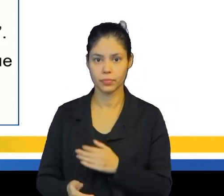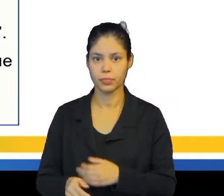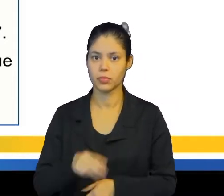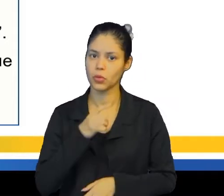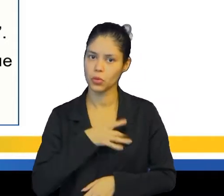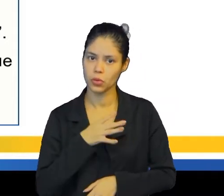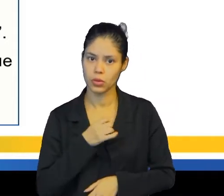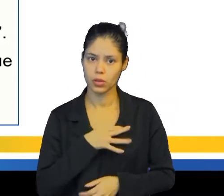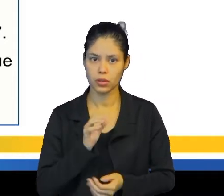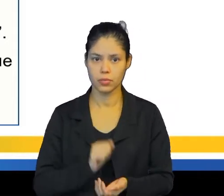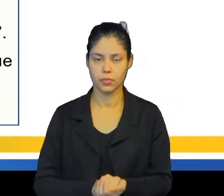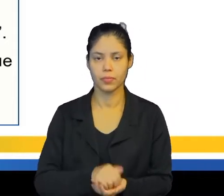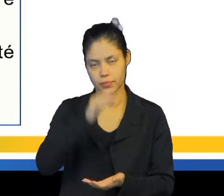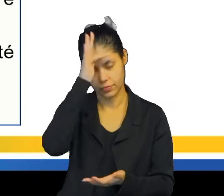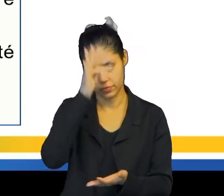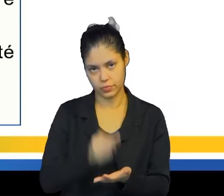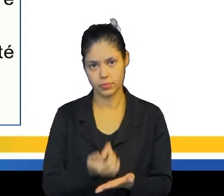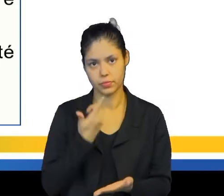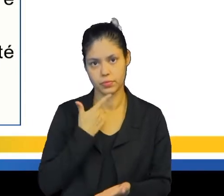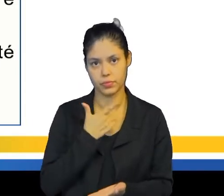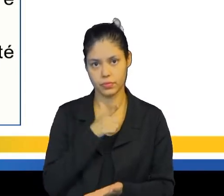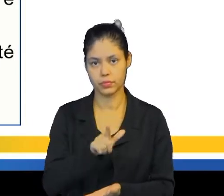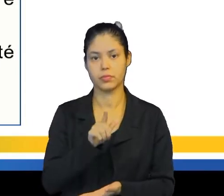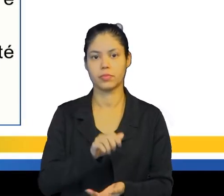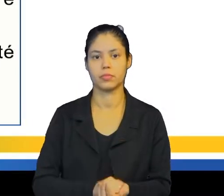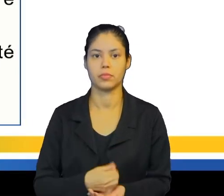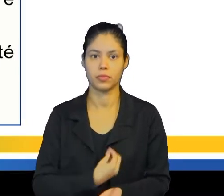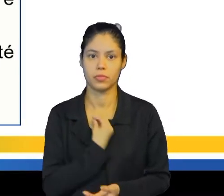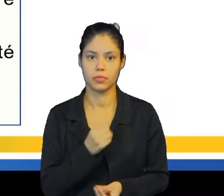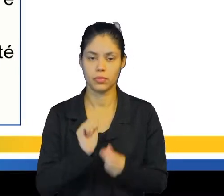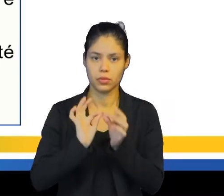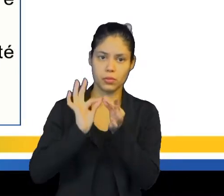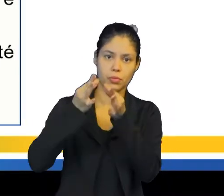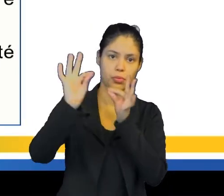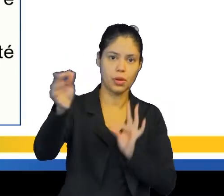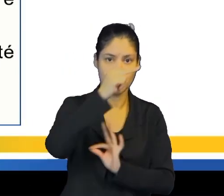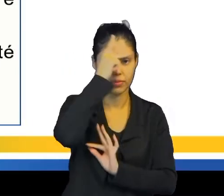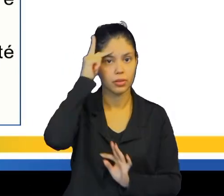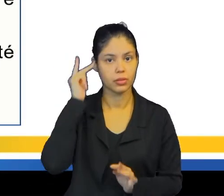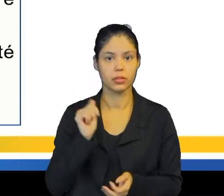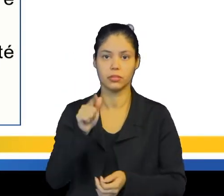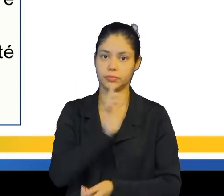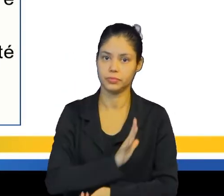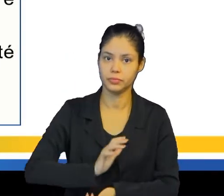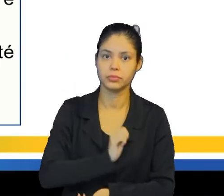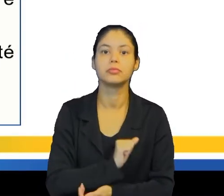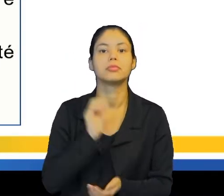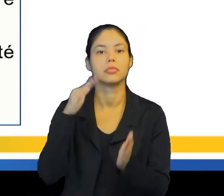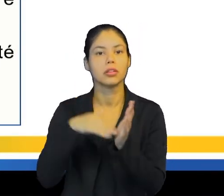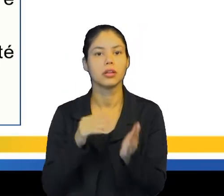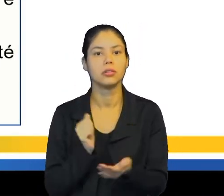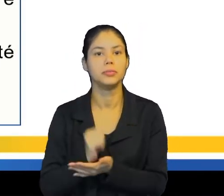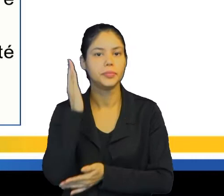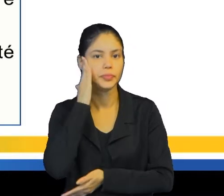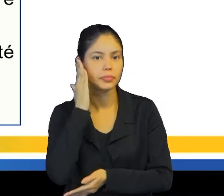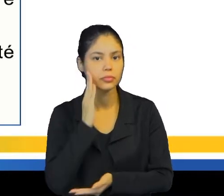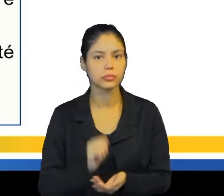perca o medo e recupere a sua fé. A vida lhe distancia de pessoas que você ama, até você